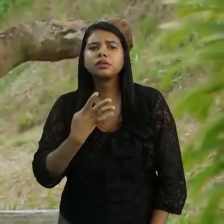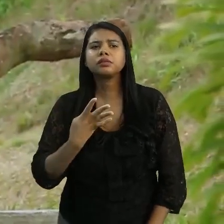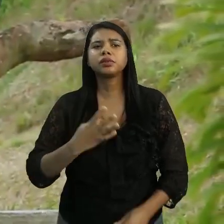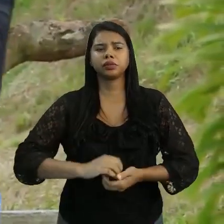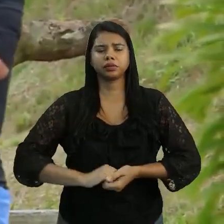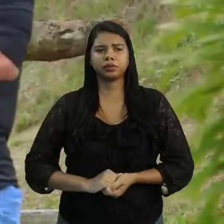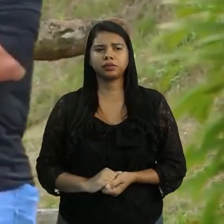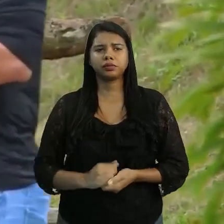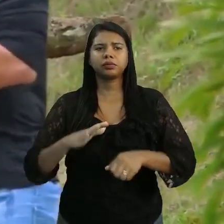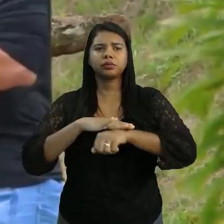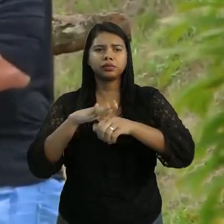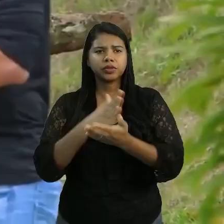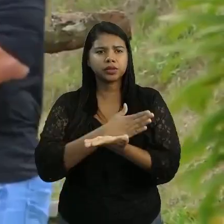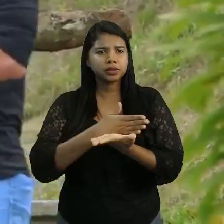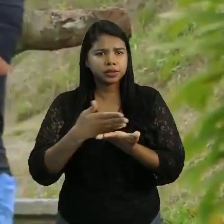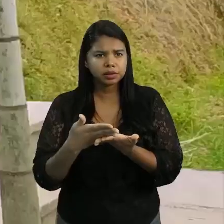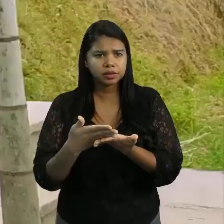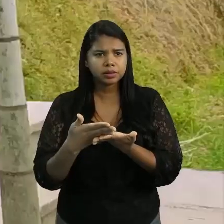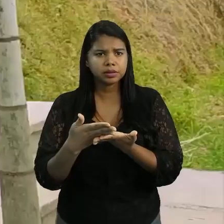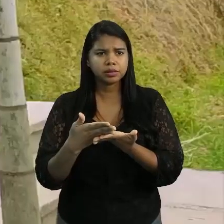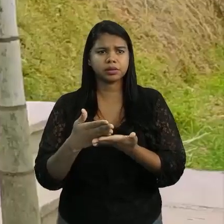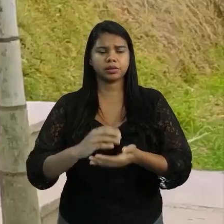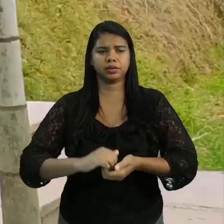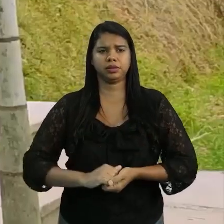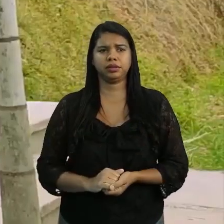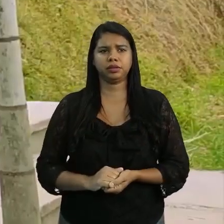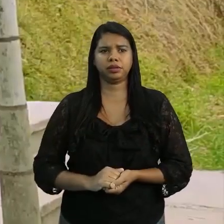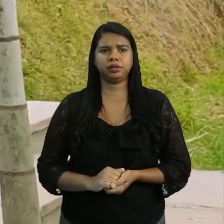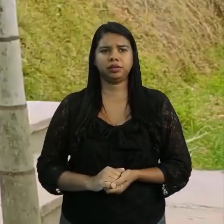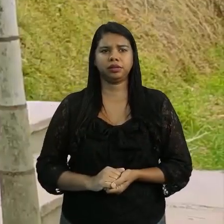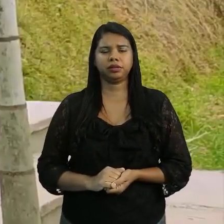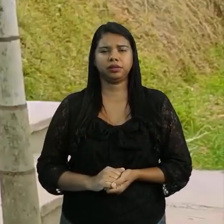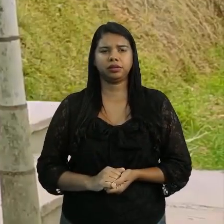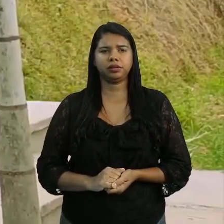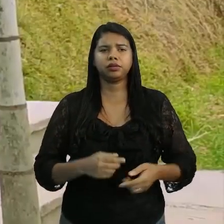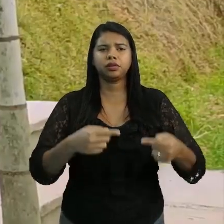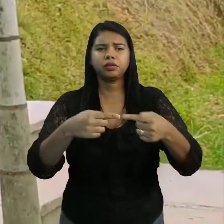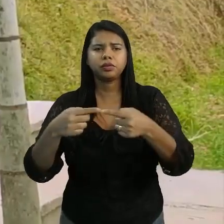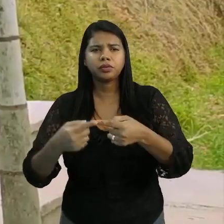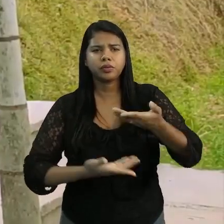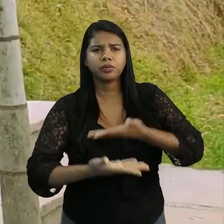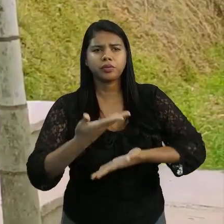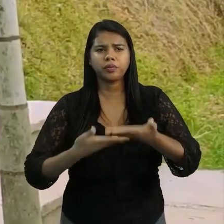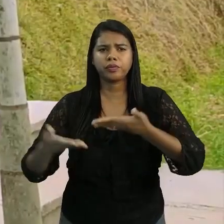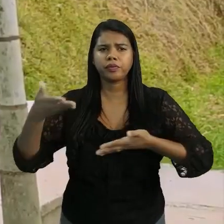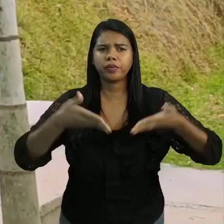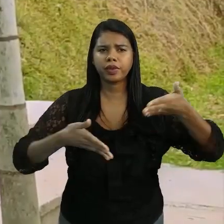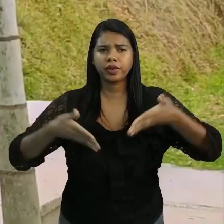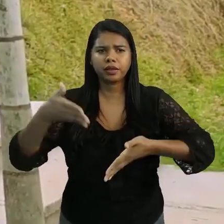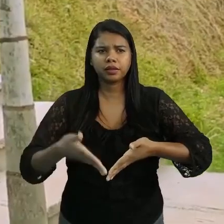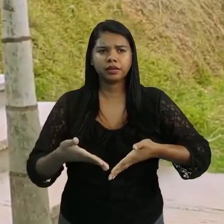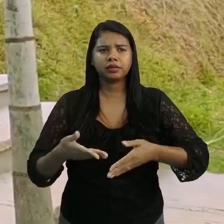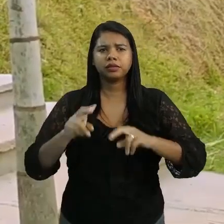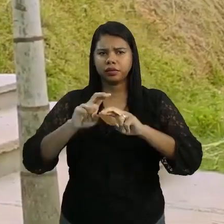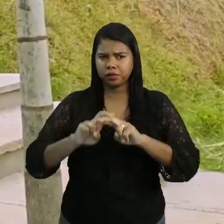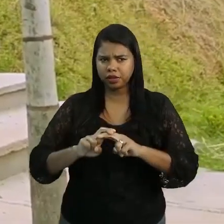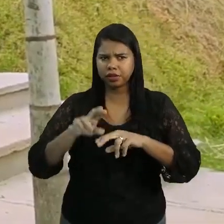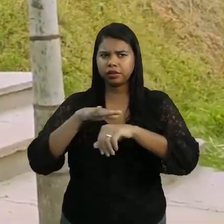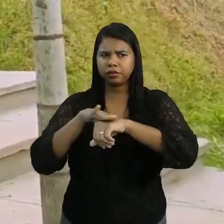se conheça, né? Porque é uma relação, as pessoas vão conhecendo a filosofia, vão conhecendo as